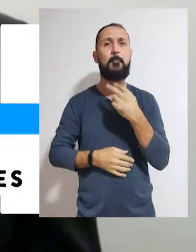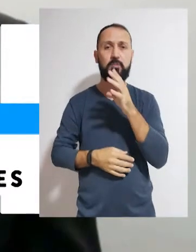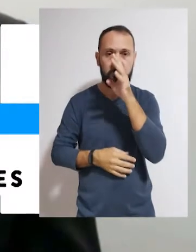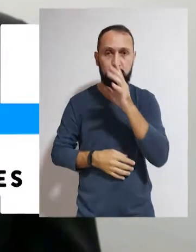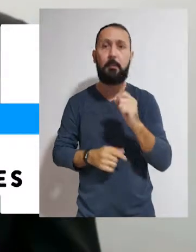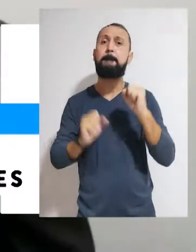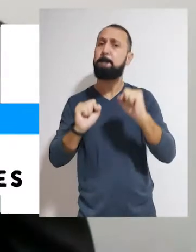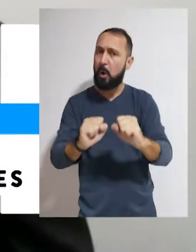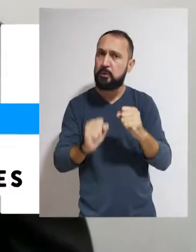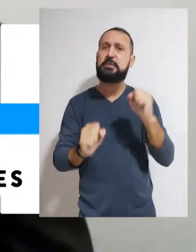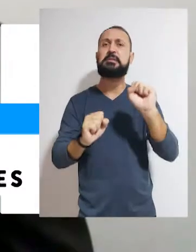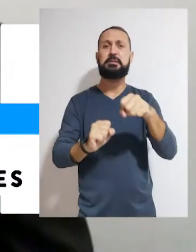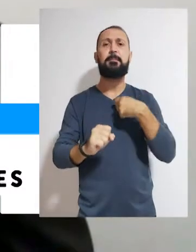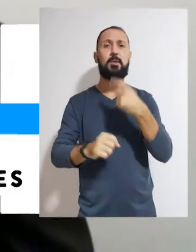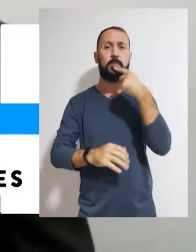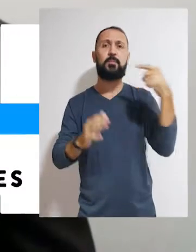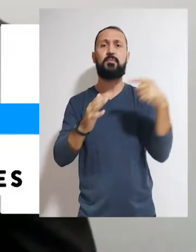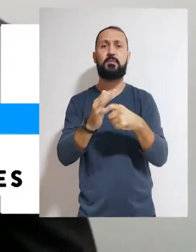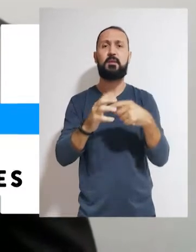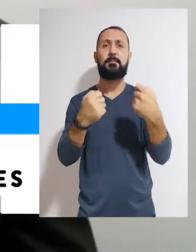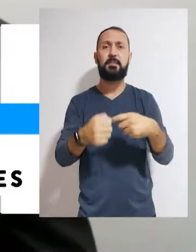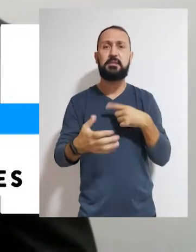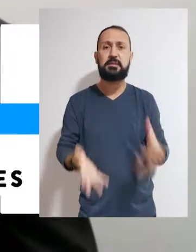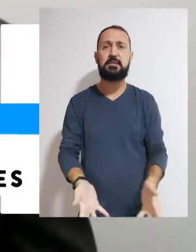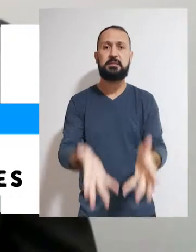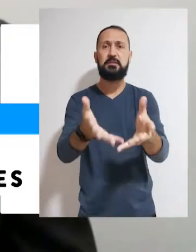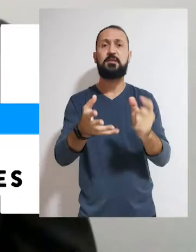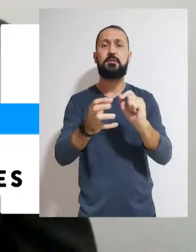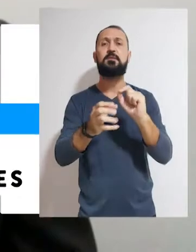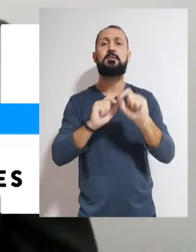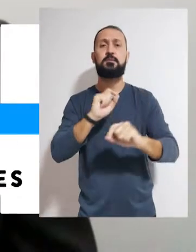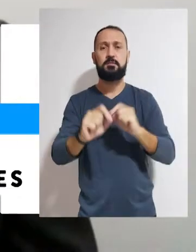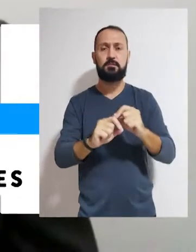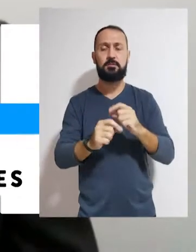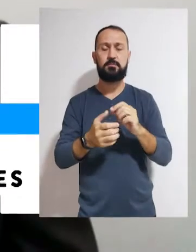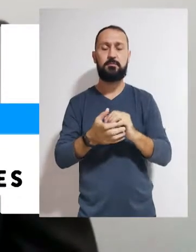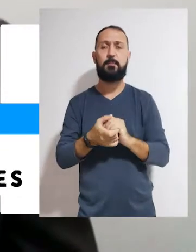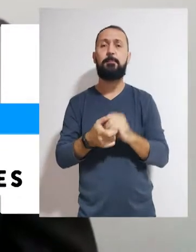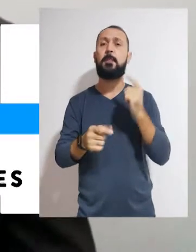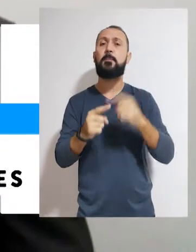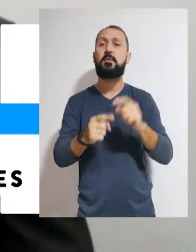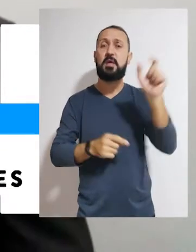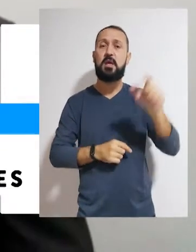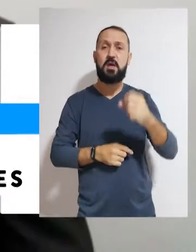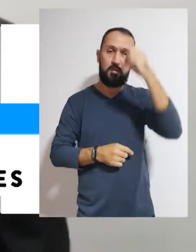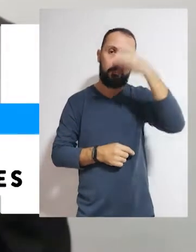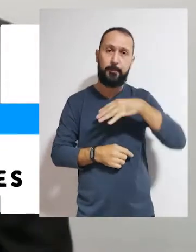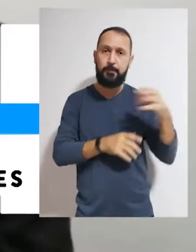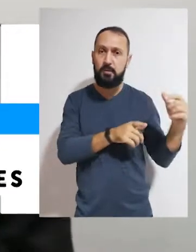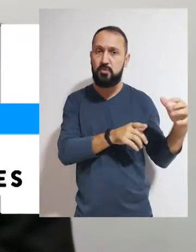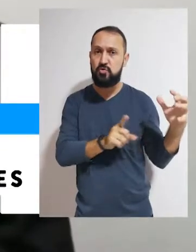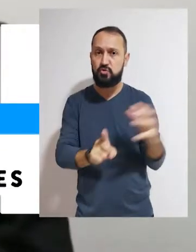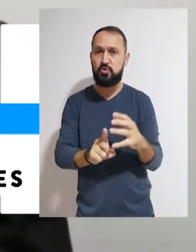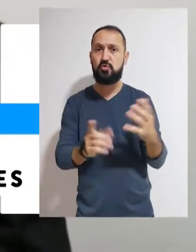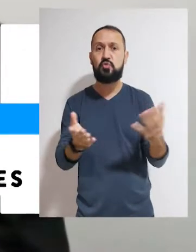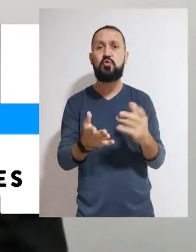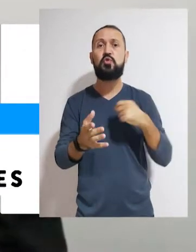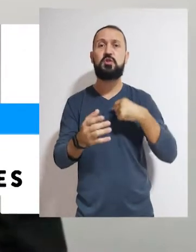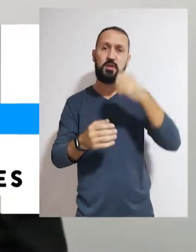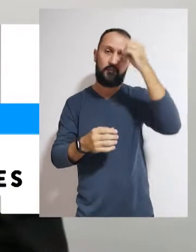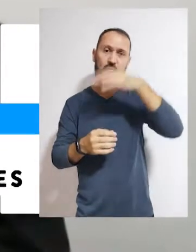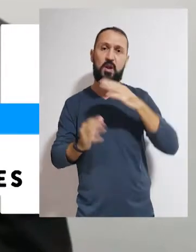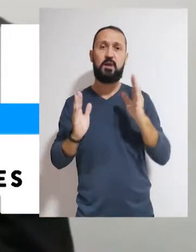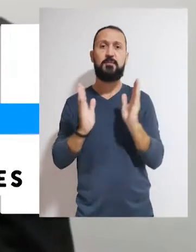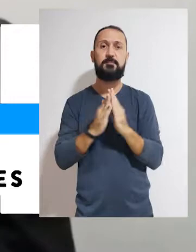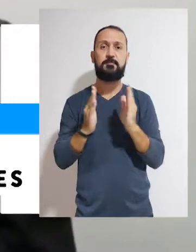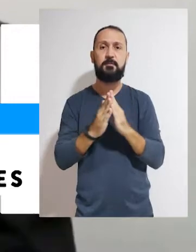Tem que se denunciar. E para isso nós precisamos e temos que sempre investir na perícia. Porque o agressor de hoje da